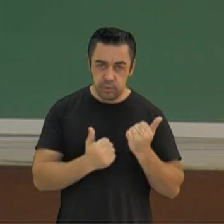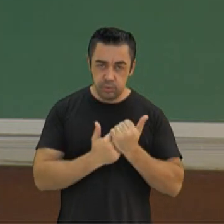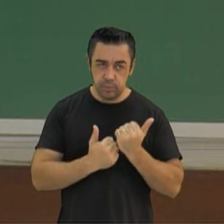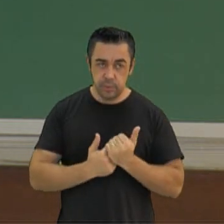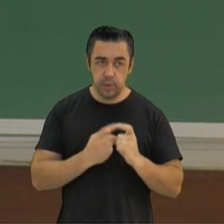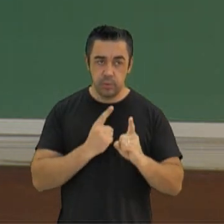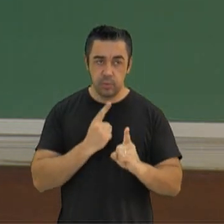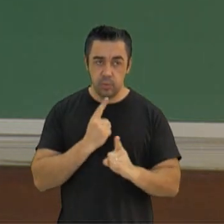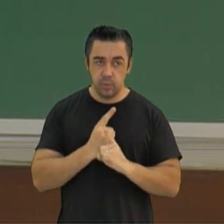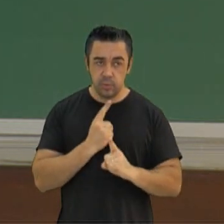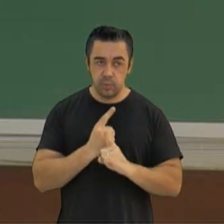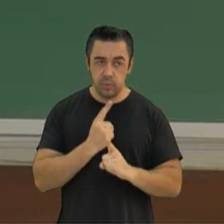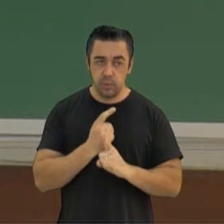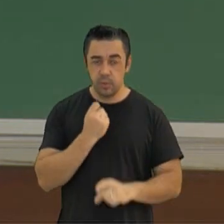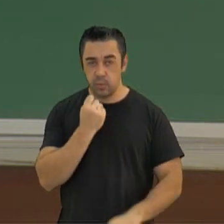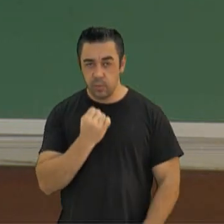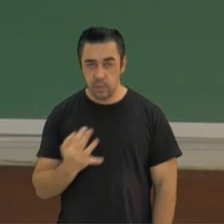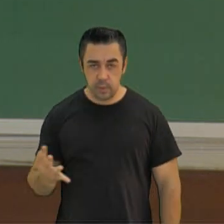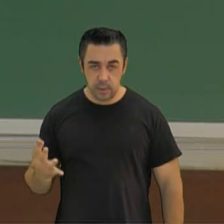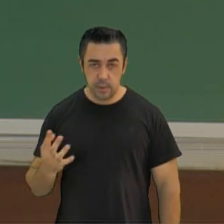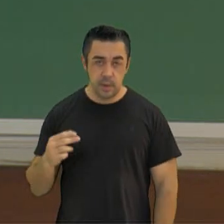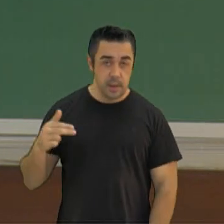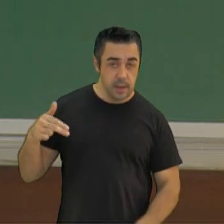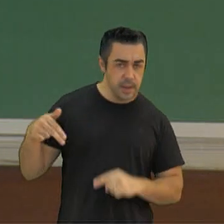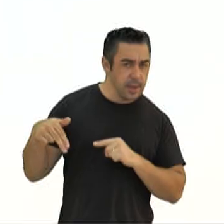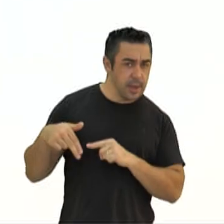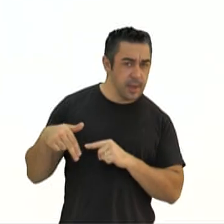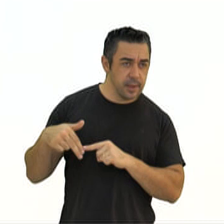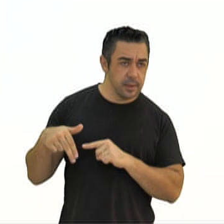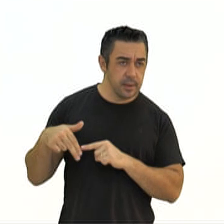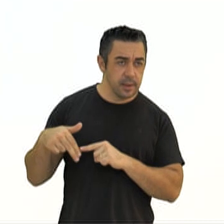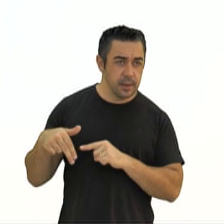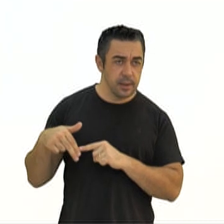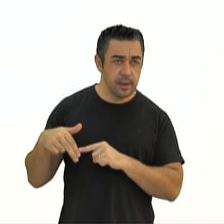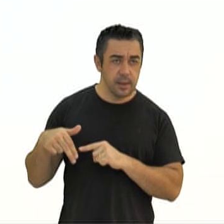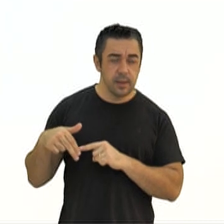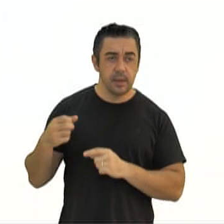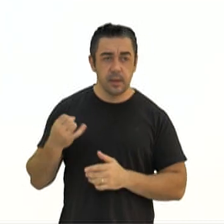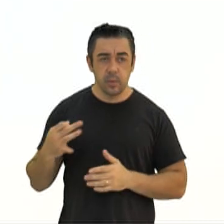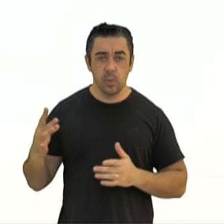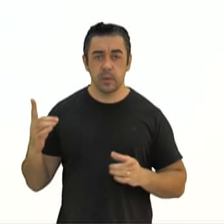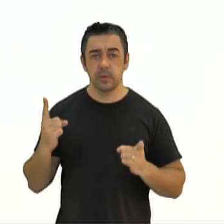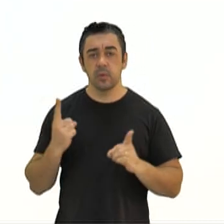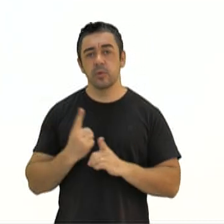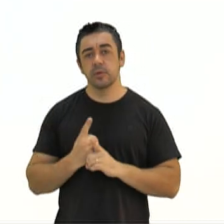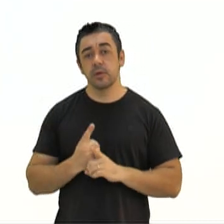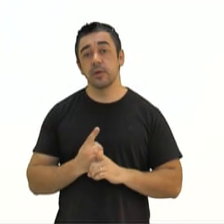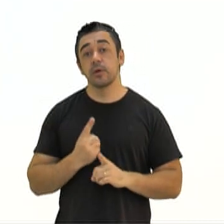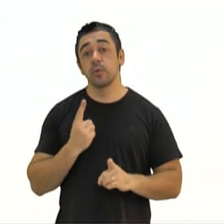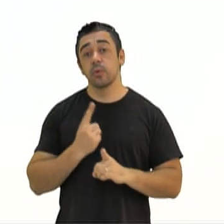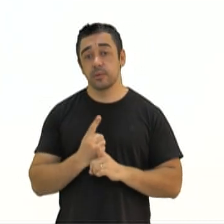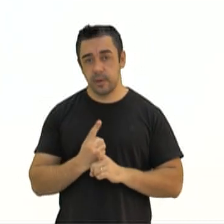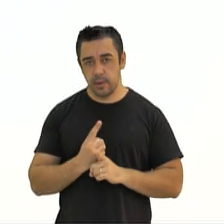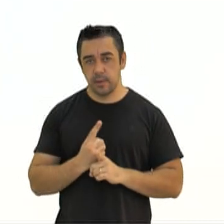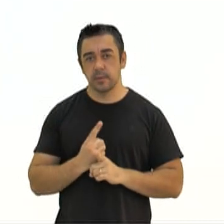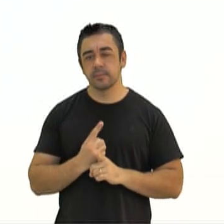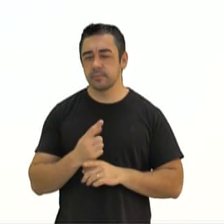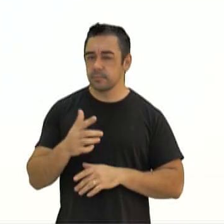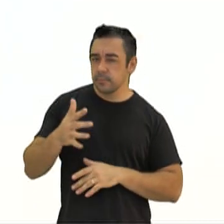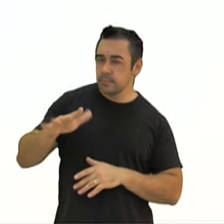para encontrar o número de termos, que é o N, tá? Quantos termos tem até o 960? E achei